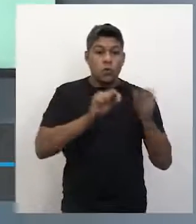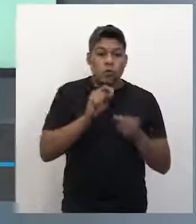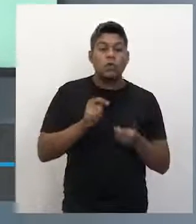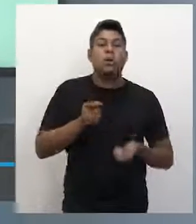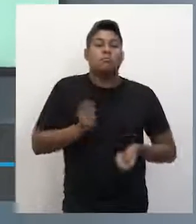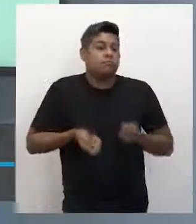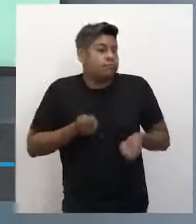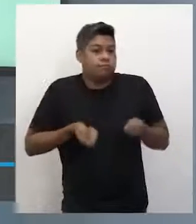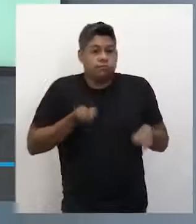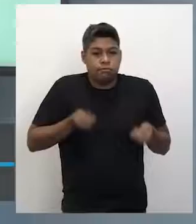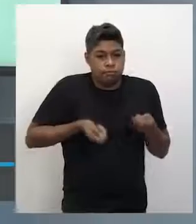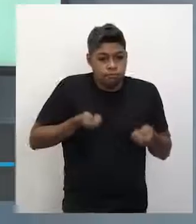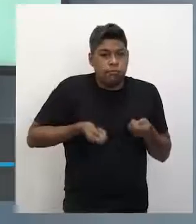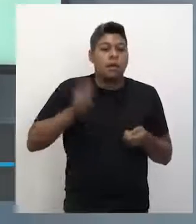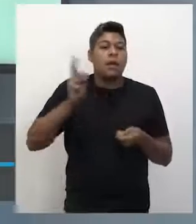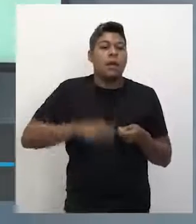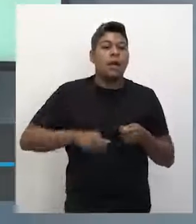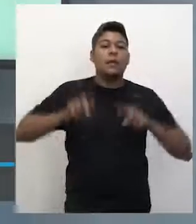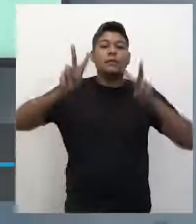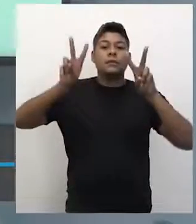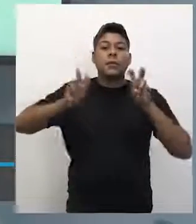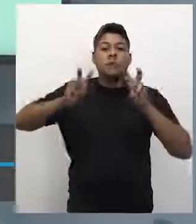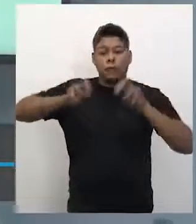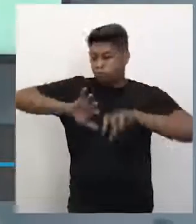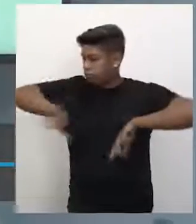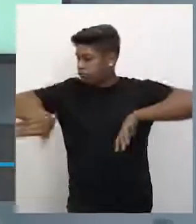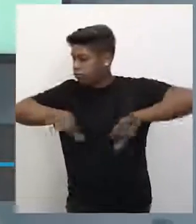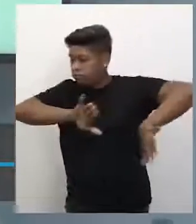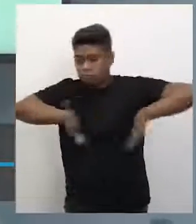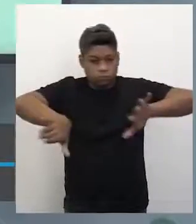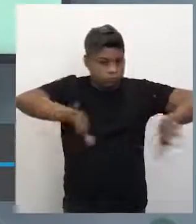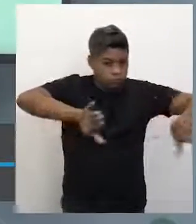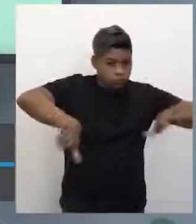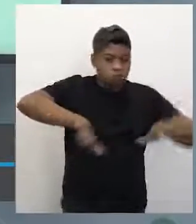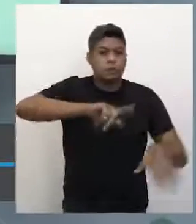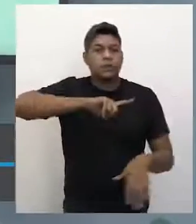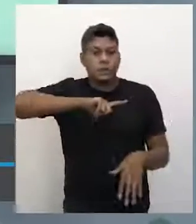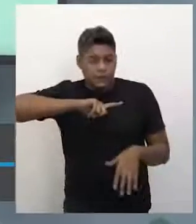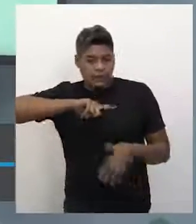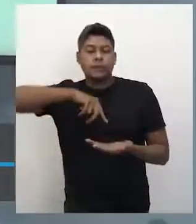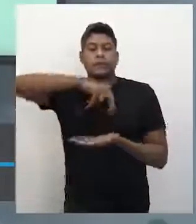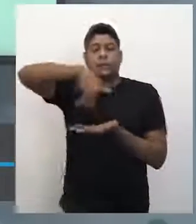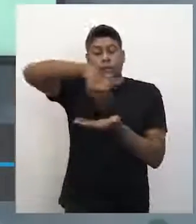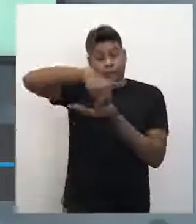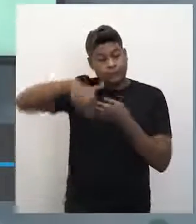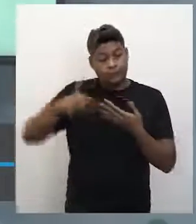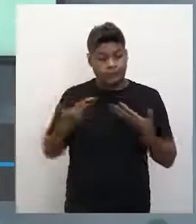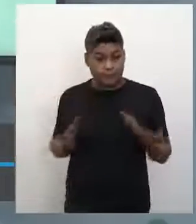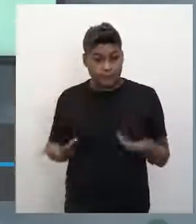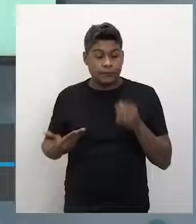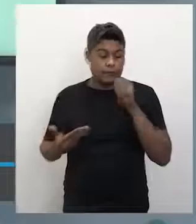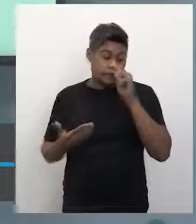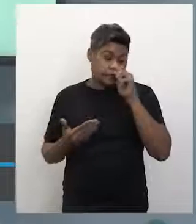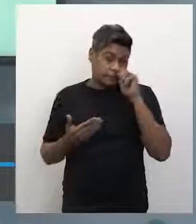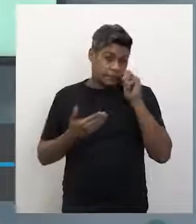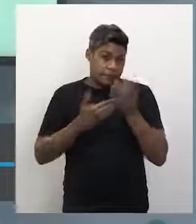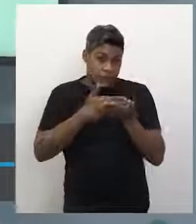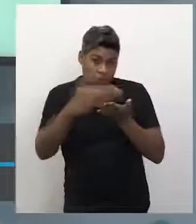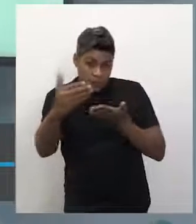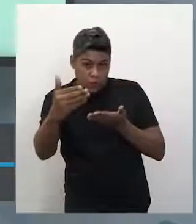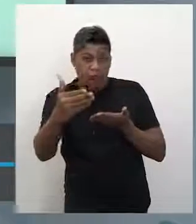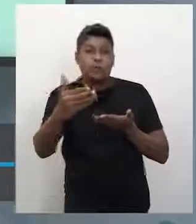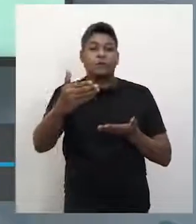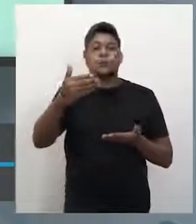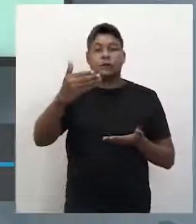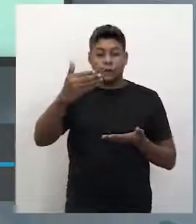instrumentos musicais. Essa é a habilidade do arrasto sofá que vai ter dança. Bom, turma, nós vamos começar o nosso segundo